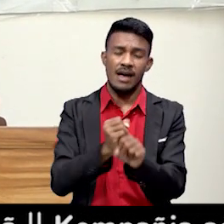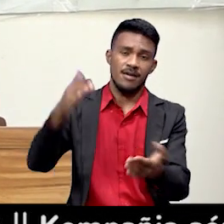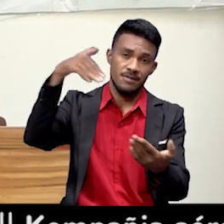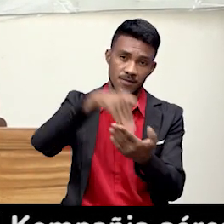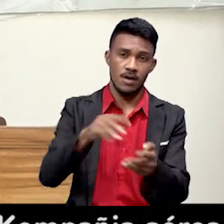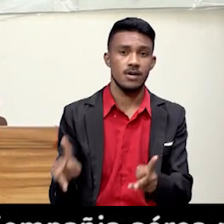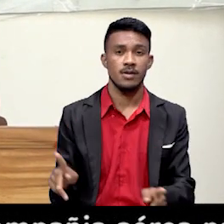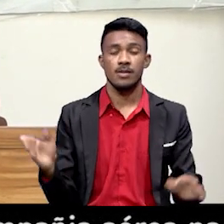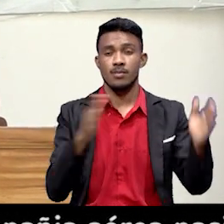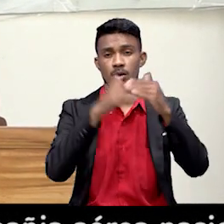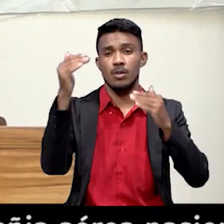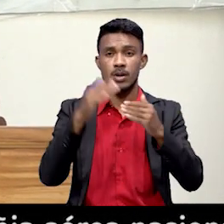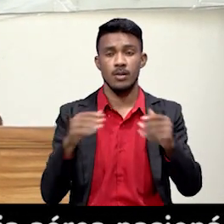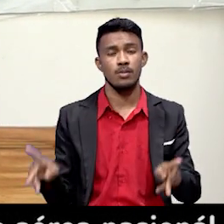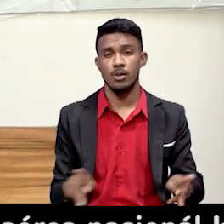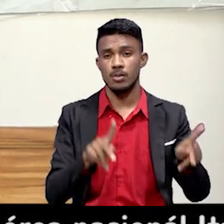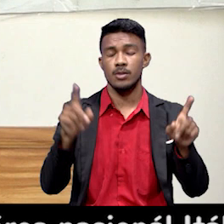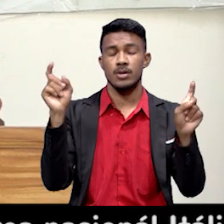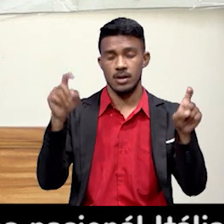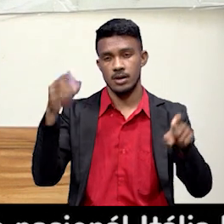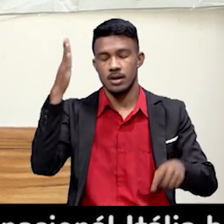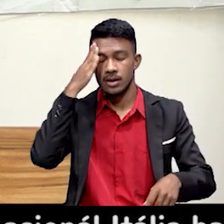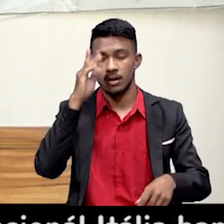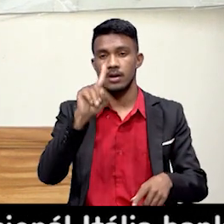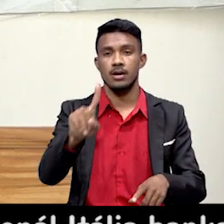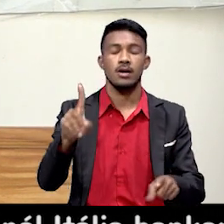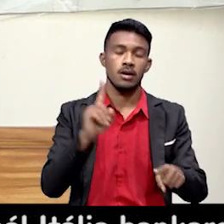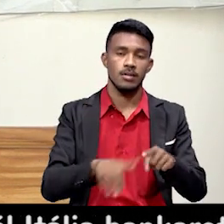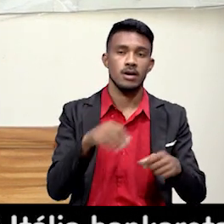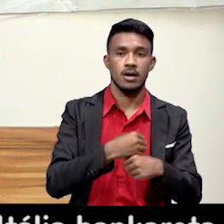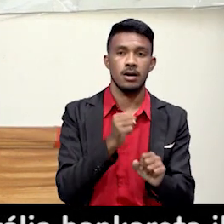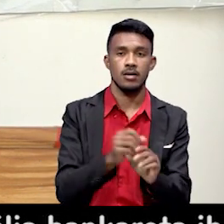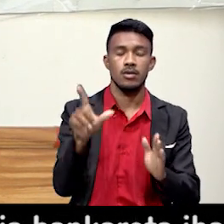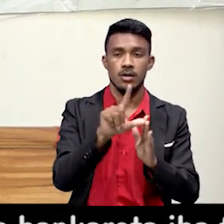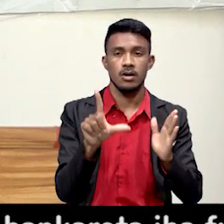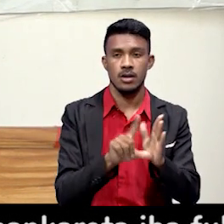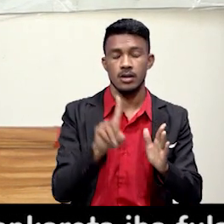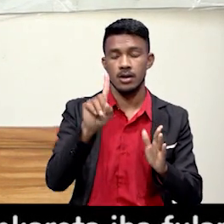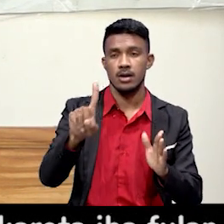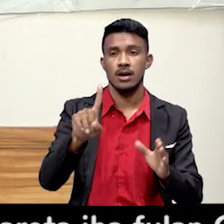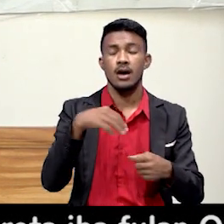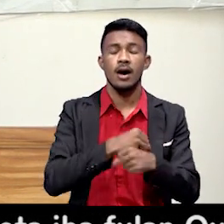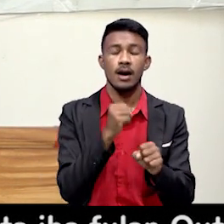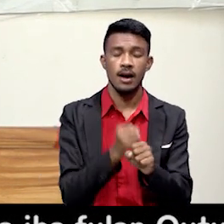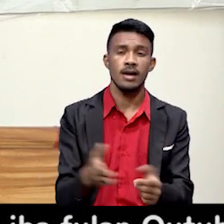tengah hati ni dana, label halal lay ida bah mau sufali problema fau, ia staro ni